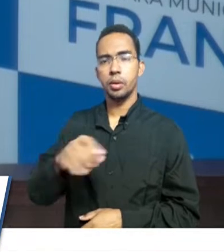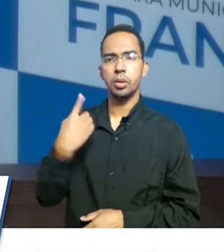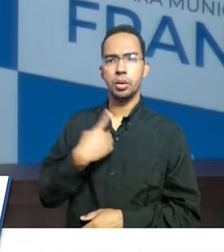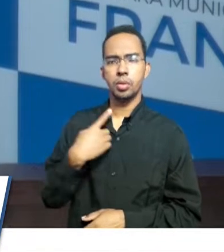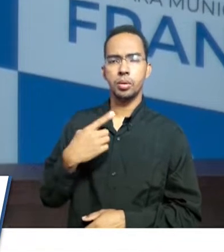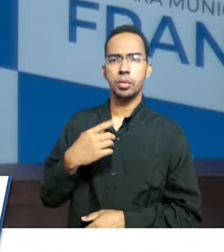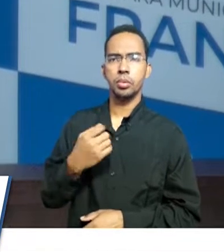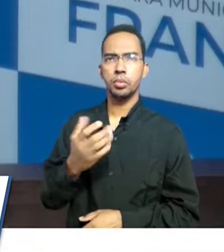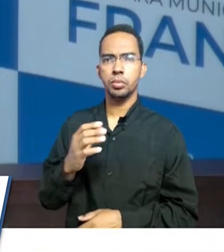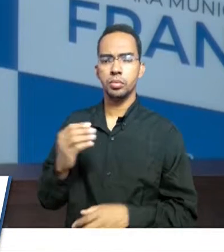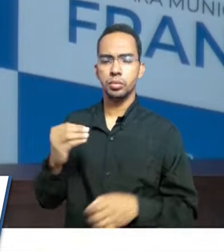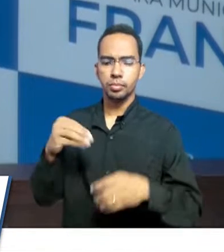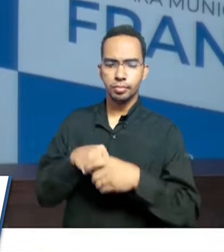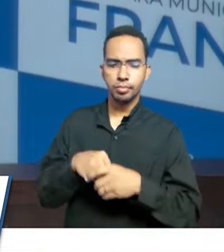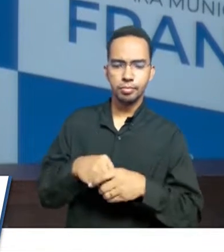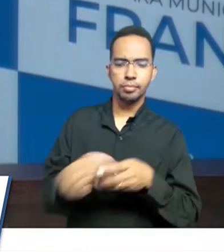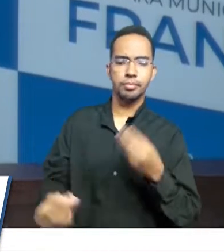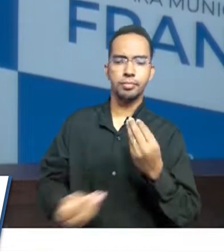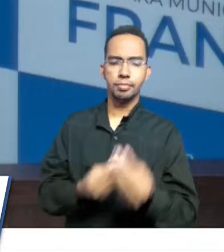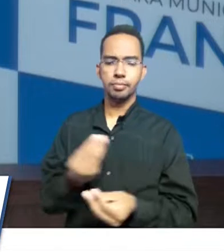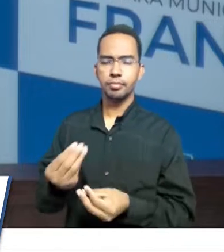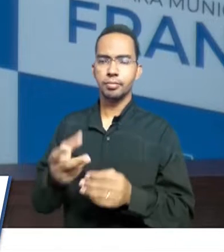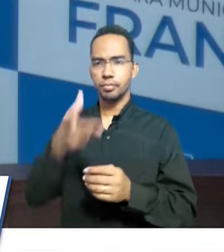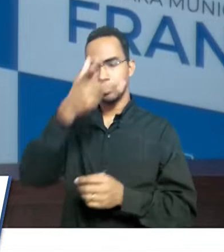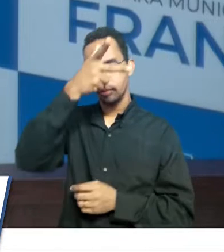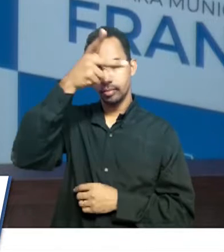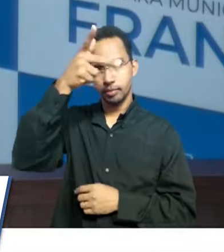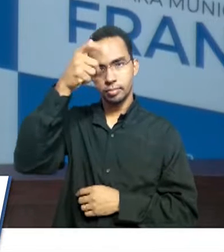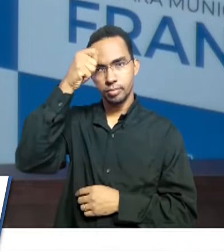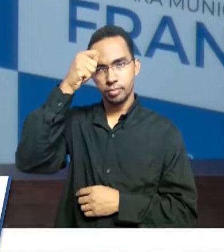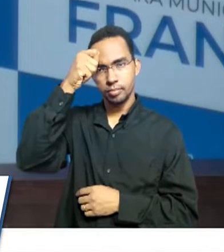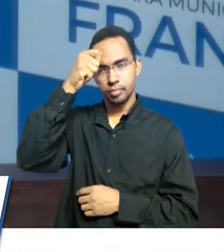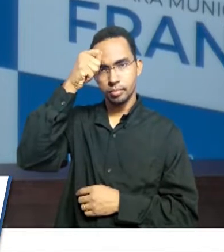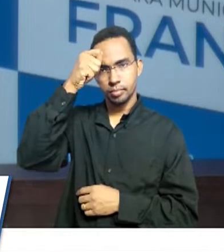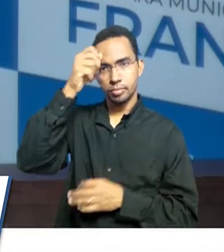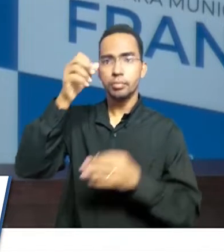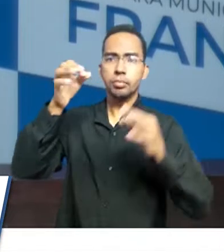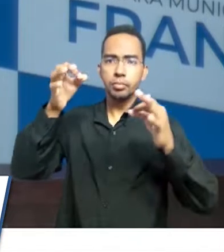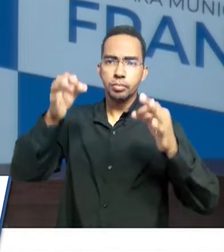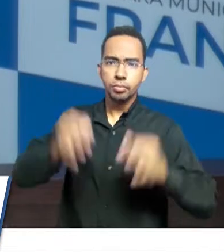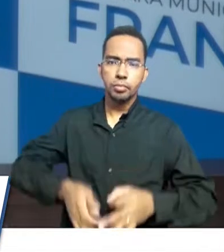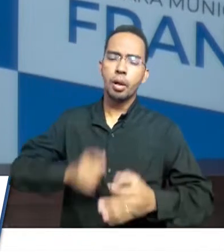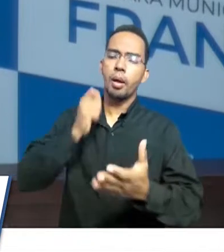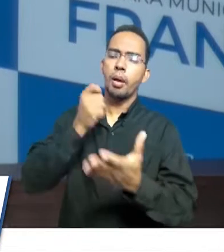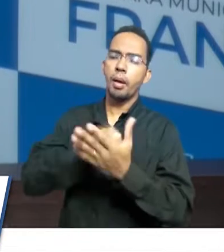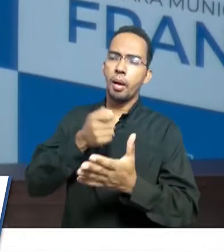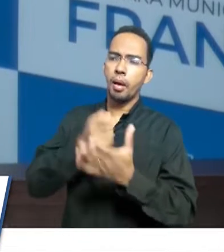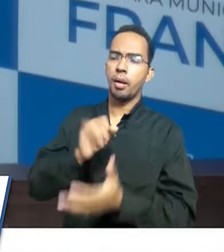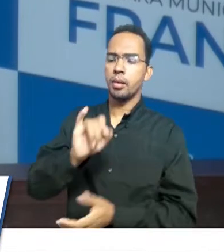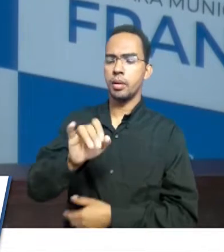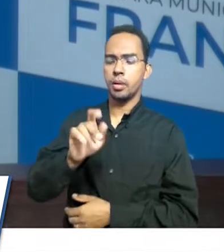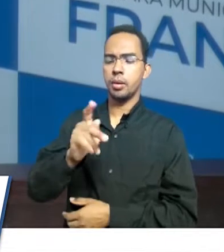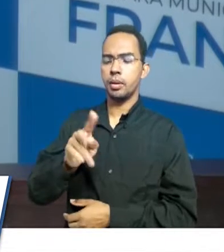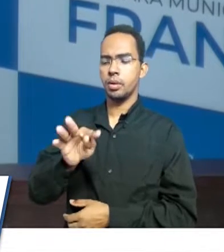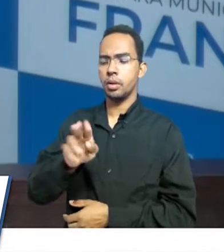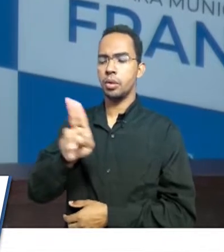inseridos na prefeitura, certinho, pagamos IPTU, porém nós não temos